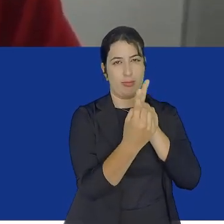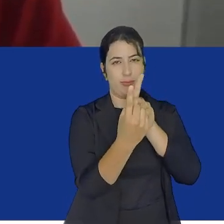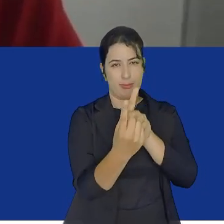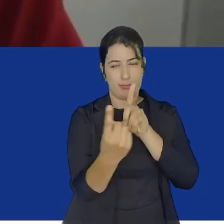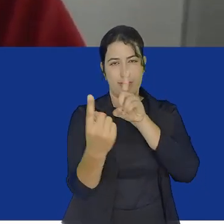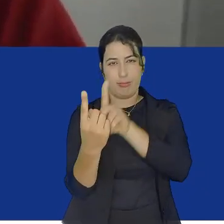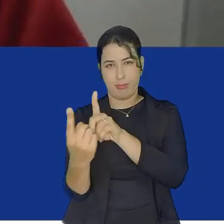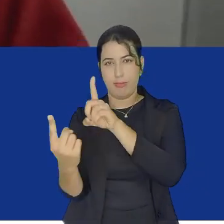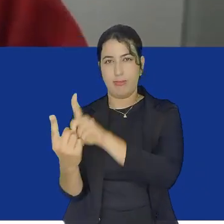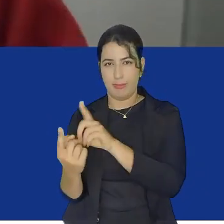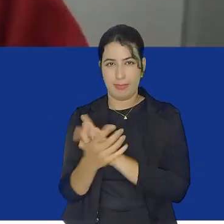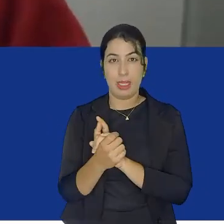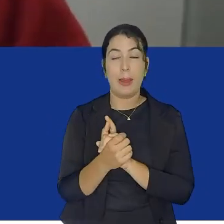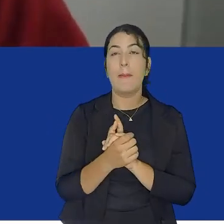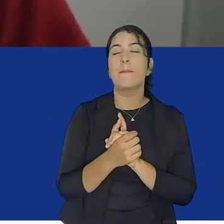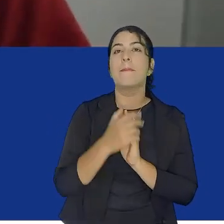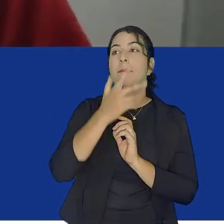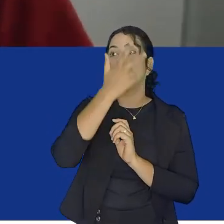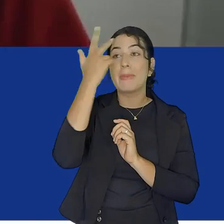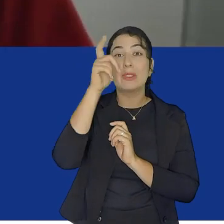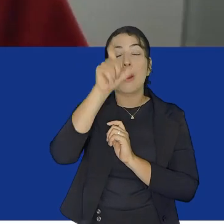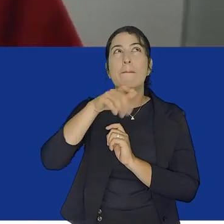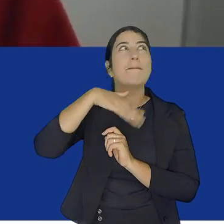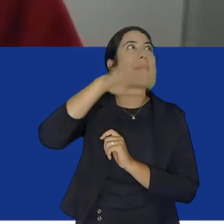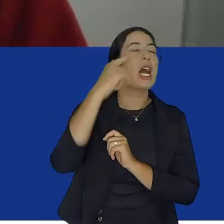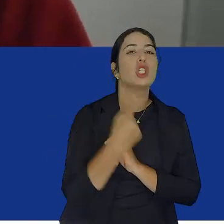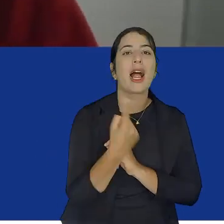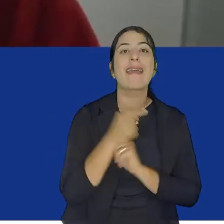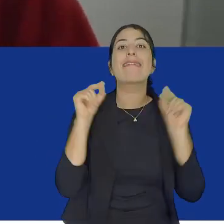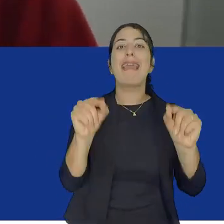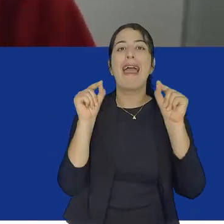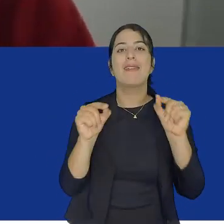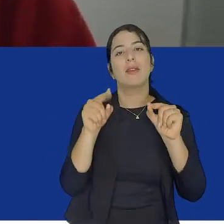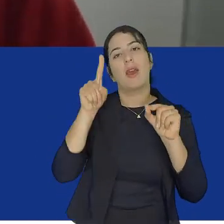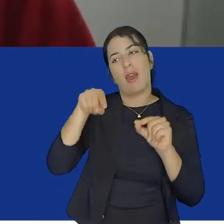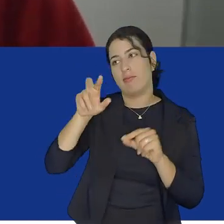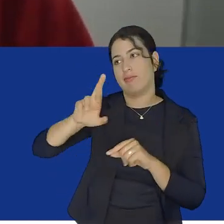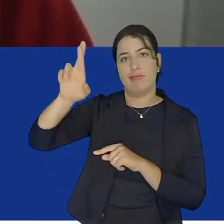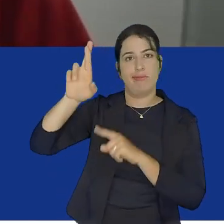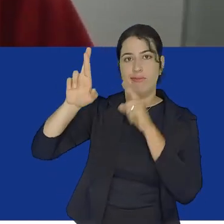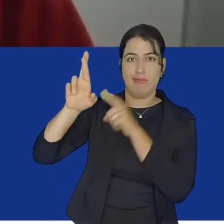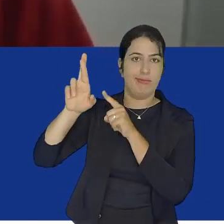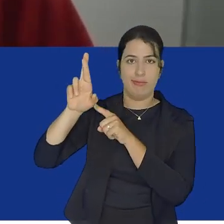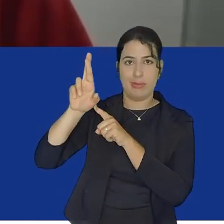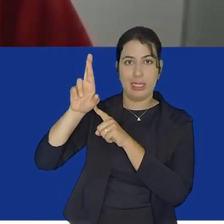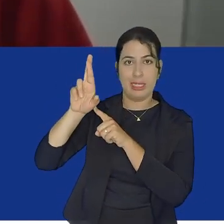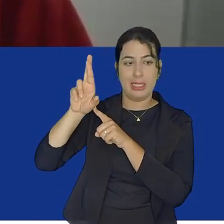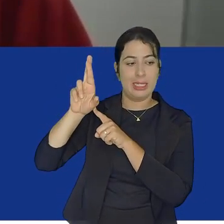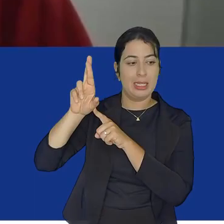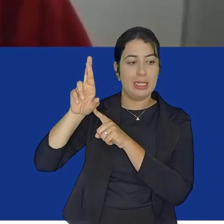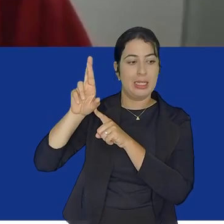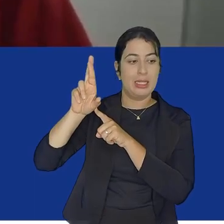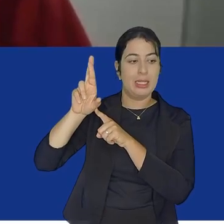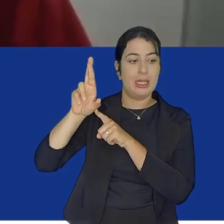mundo todo? É o líder, gente. O líder, ele é extremamente solitário. Ninguém fala muito a verdade